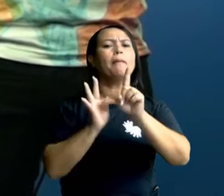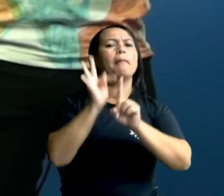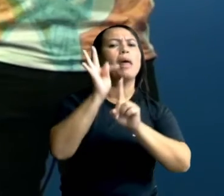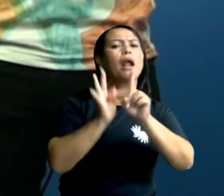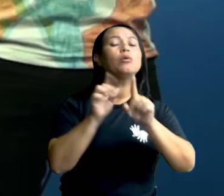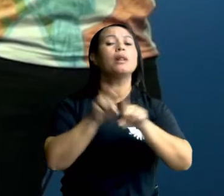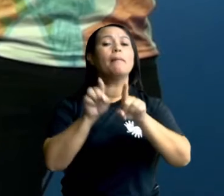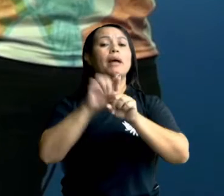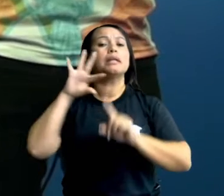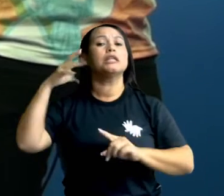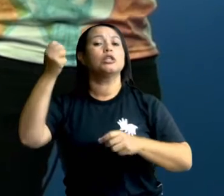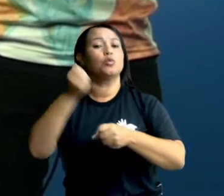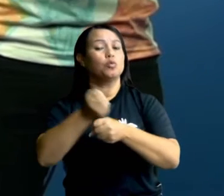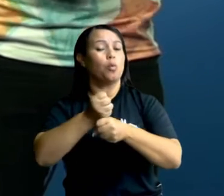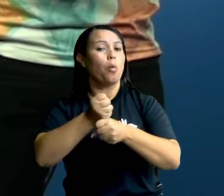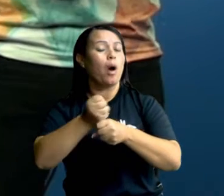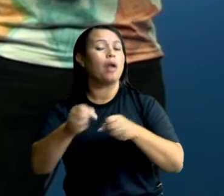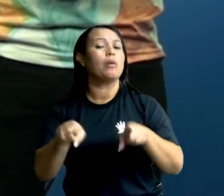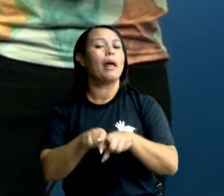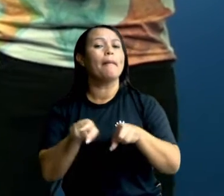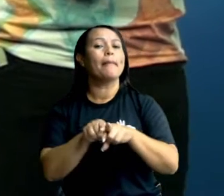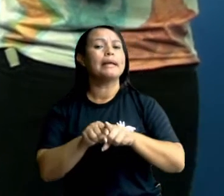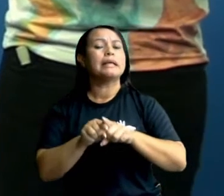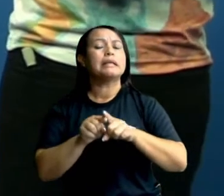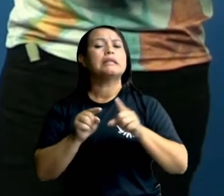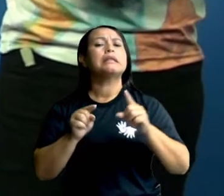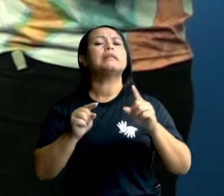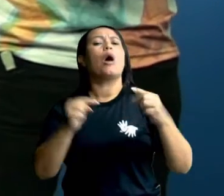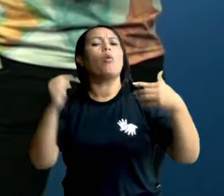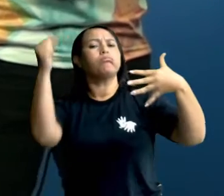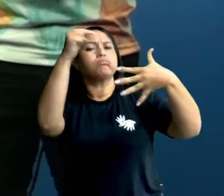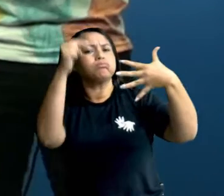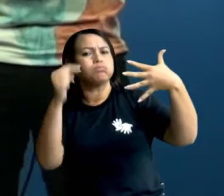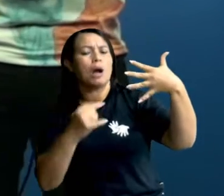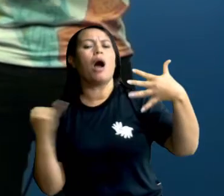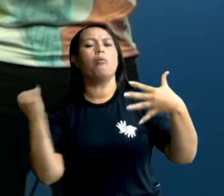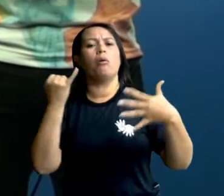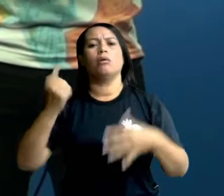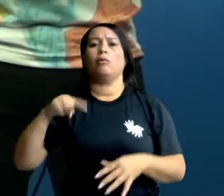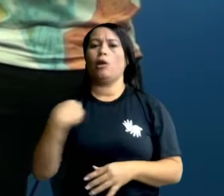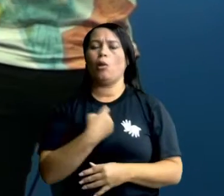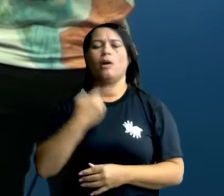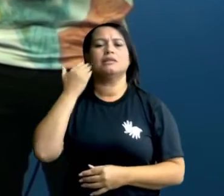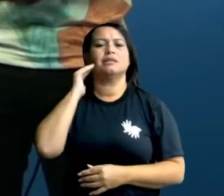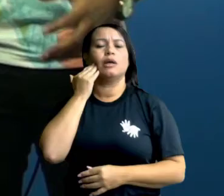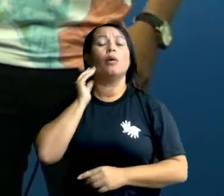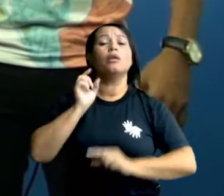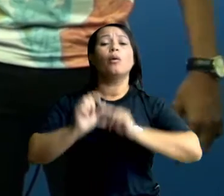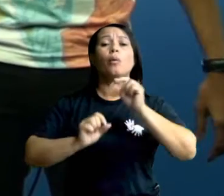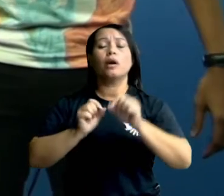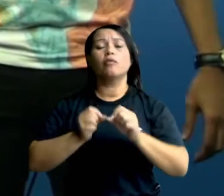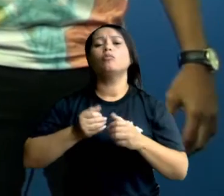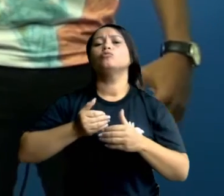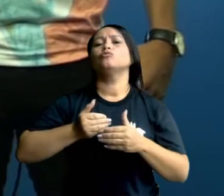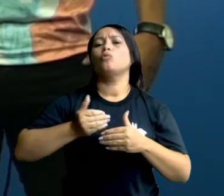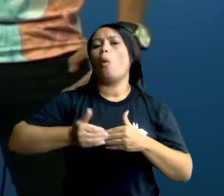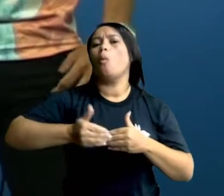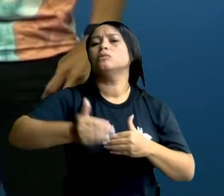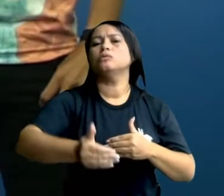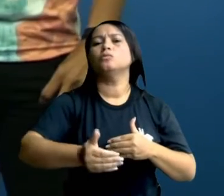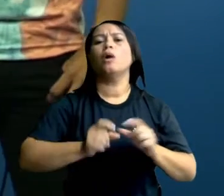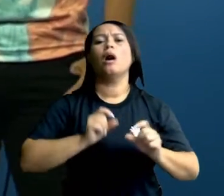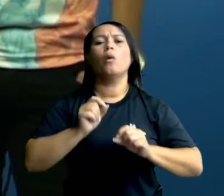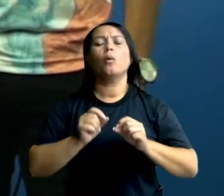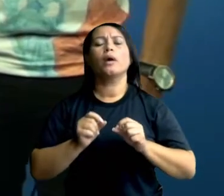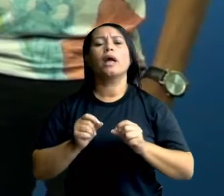estações do ano. Então, todas essas questões são importantes para a gente aqui, né, abordar, tá bom? Então, vamos dar sequência.